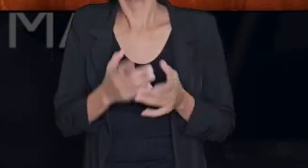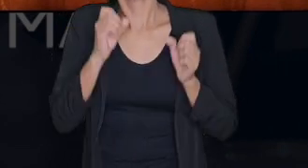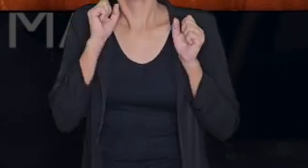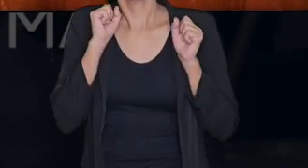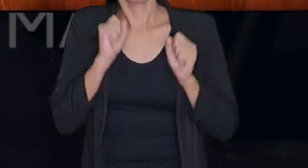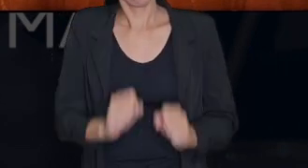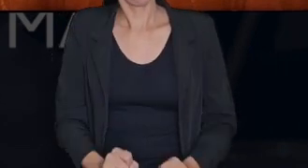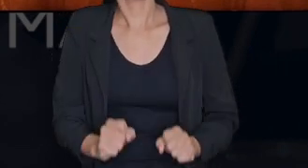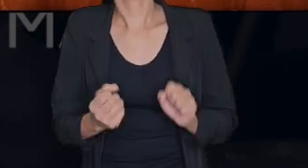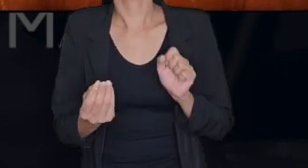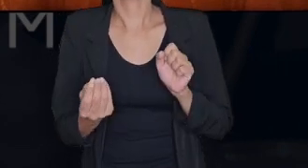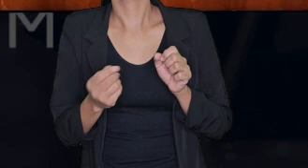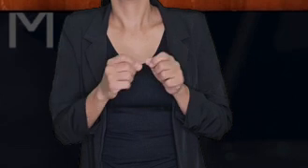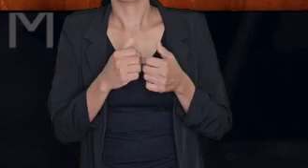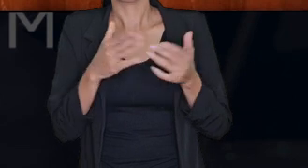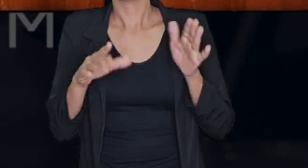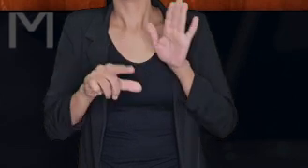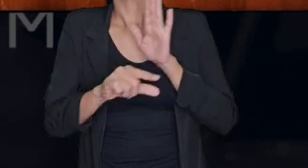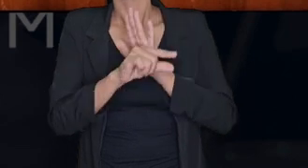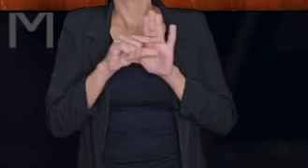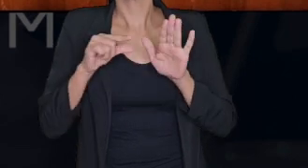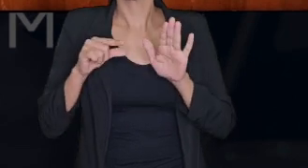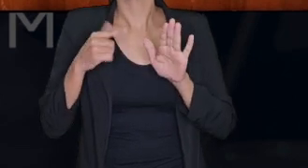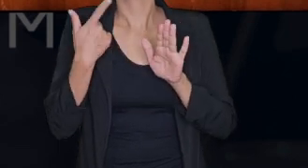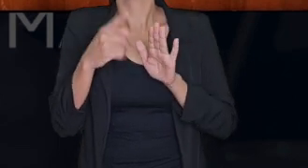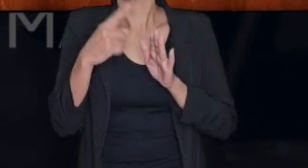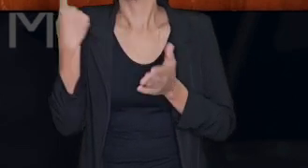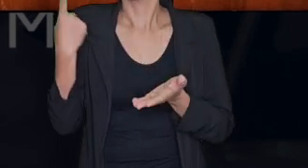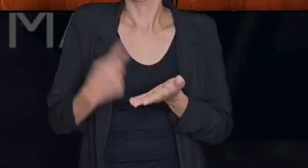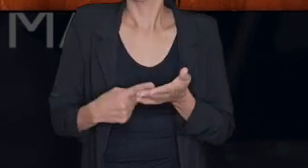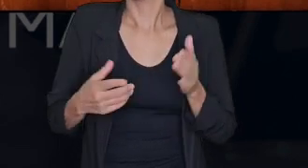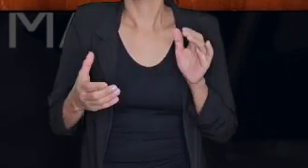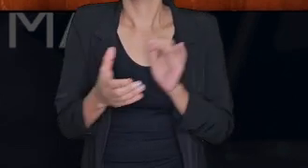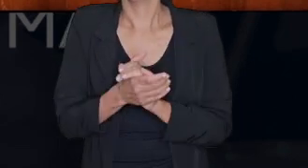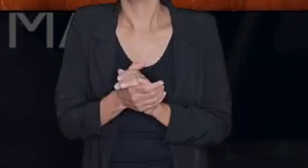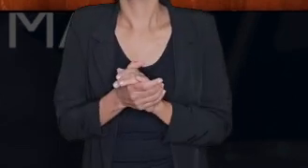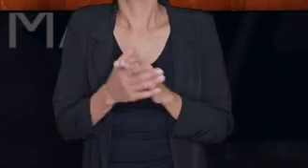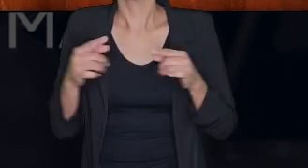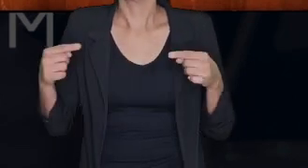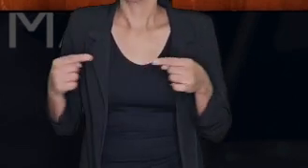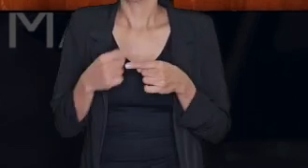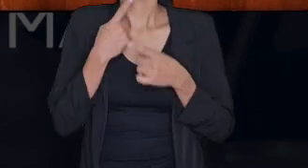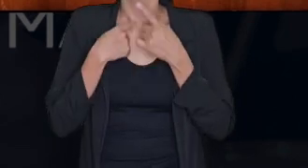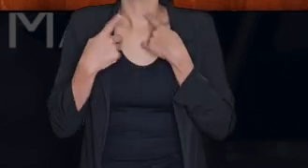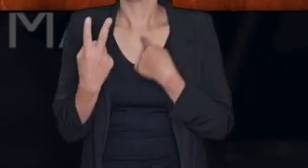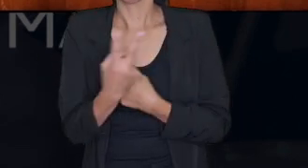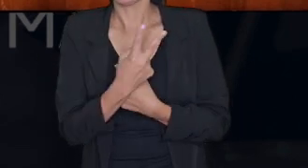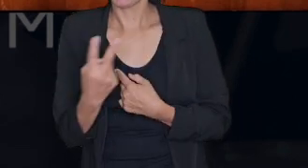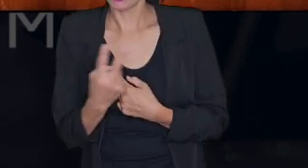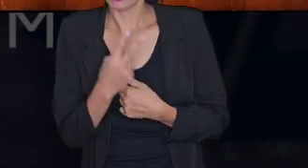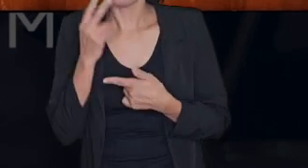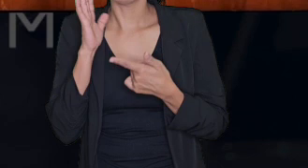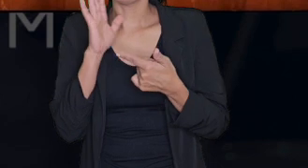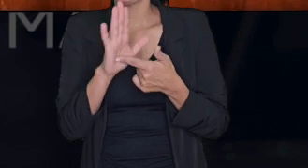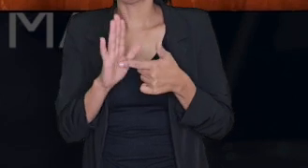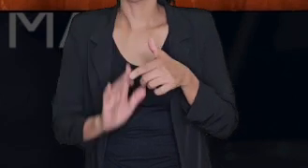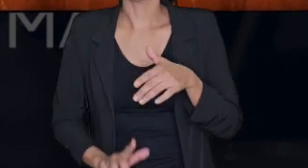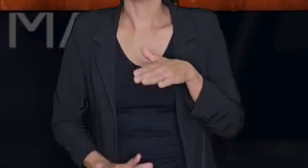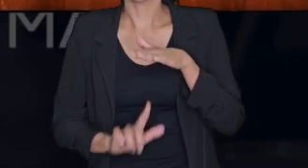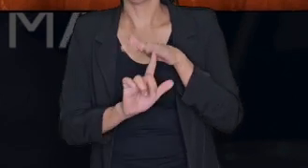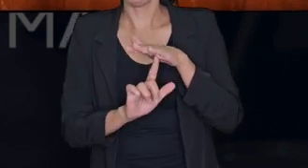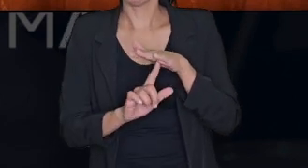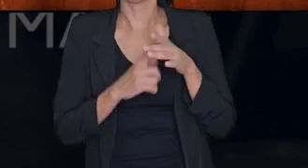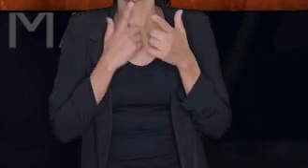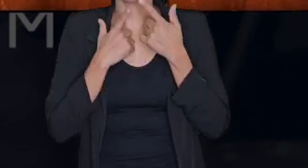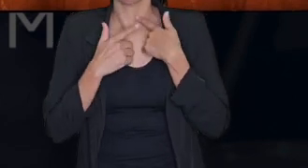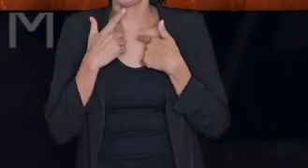muito para pensar, mas acredito que eu possa abrir um tópico num pacto antinupcial, conjecturando a vontade das